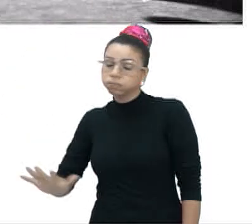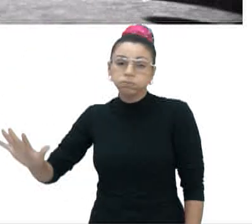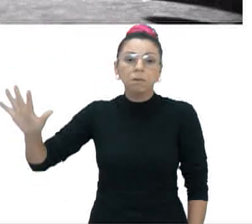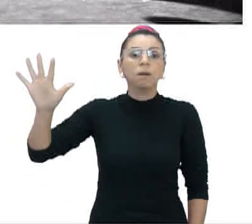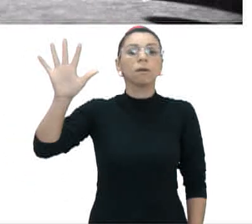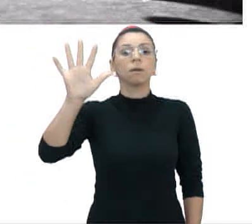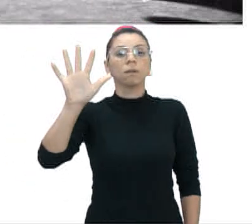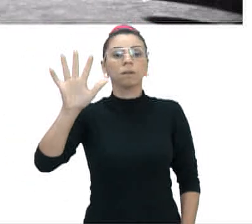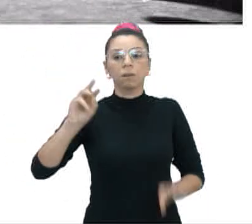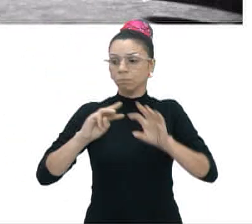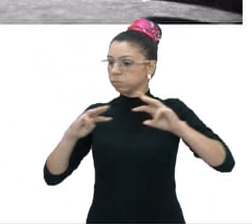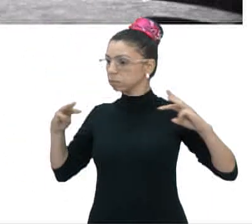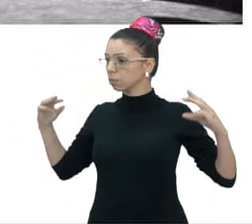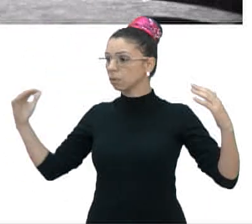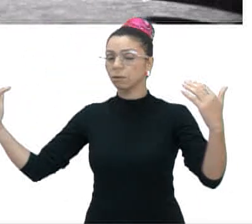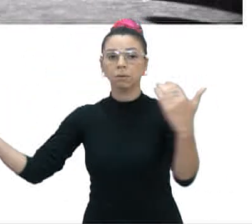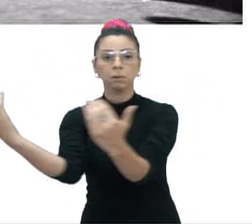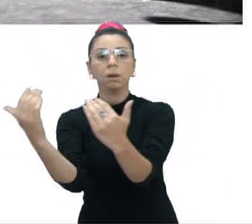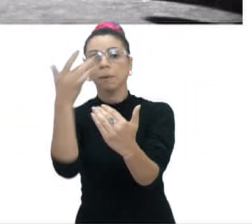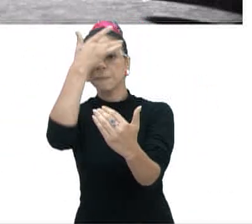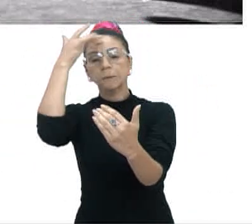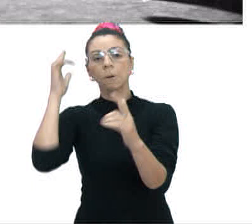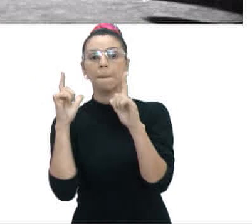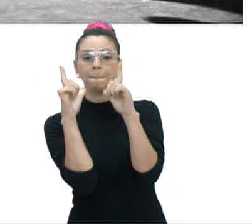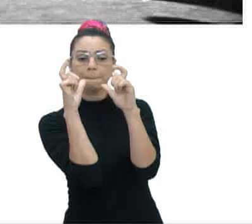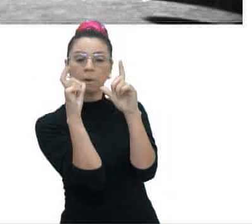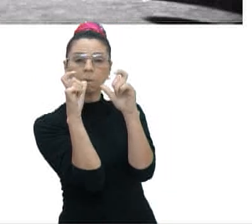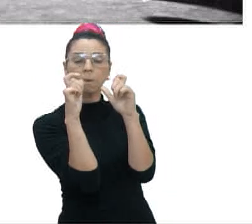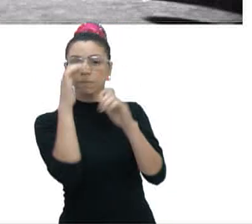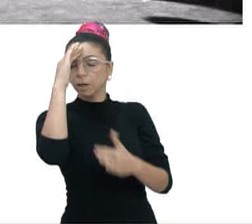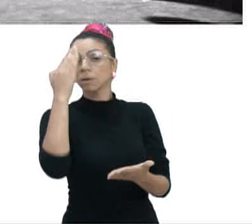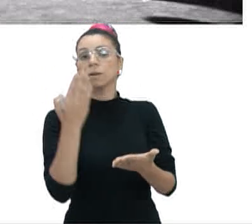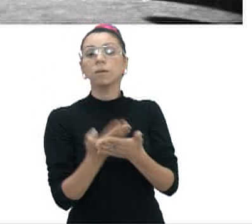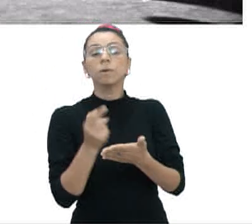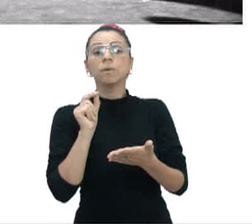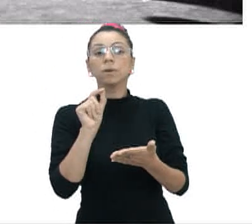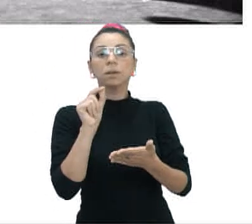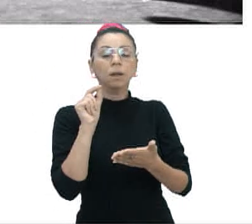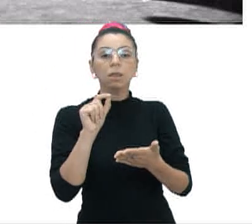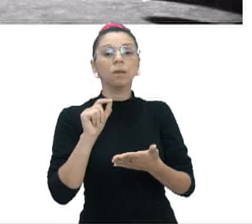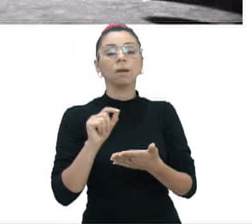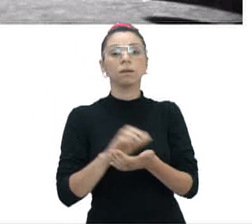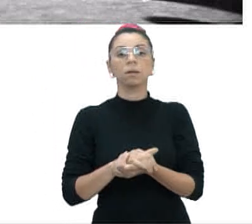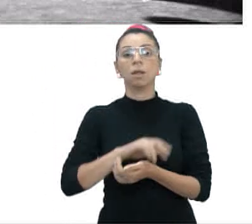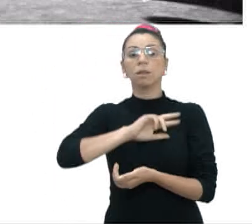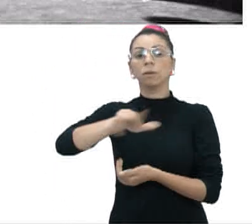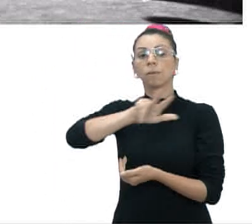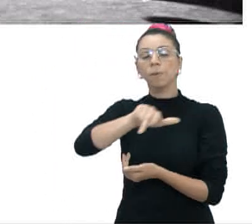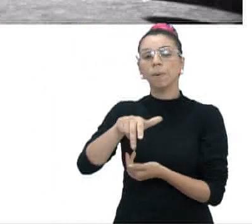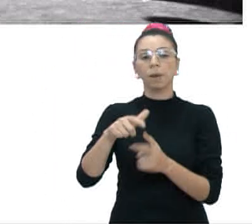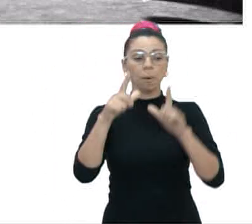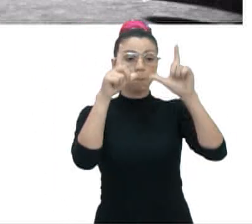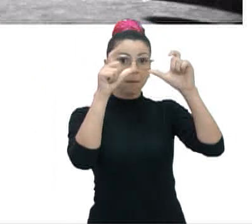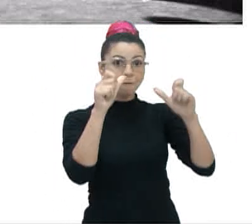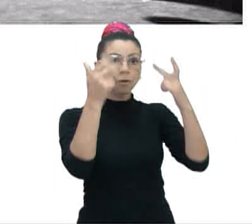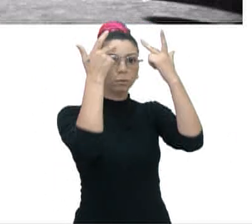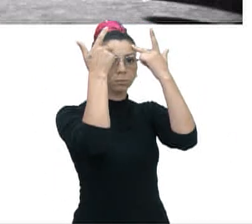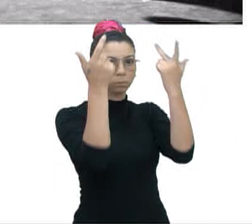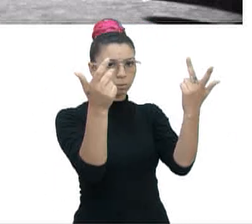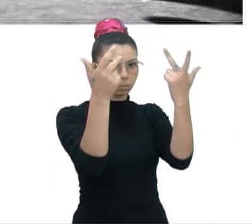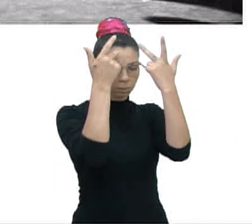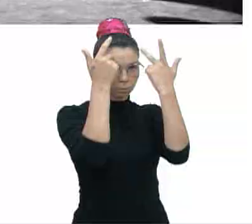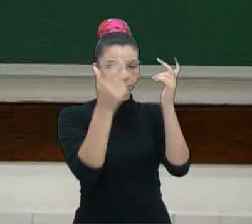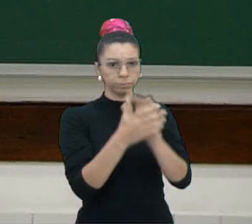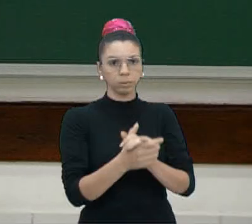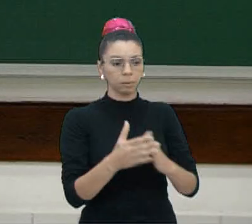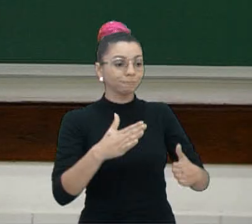estava rodeada de fotógrafos, o que nos faz acreditar que não seria uma foto espontânea. Então, aquele momento